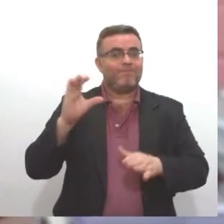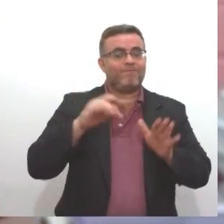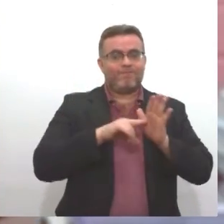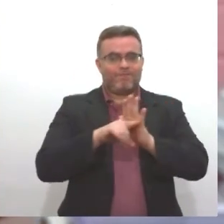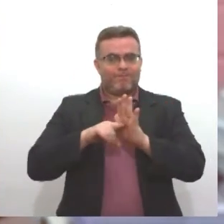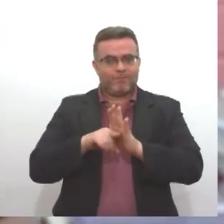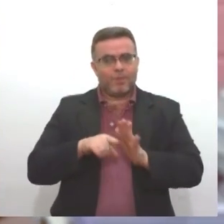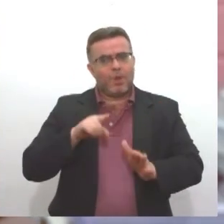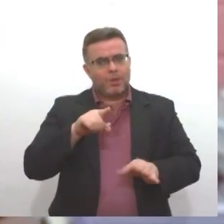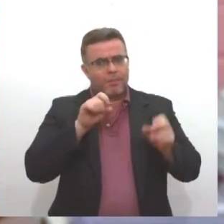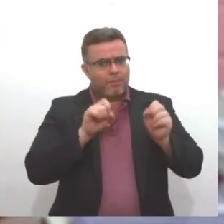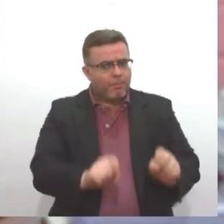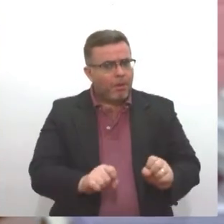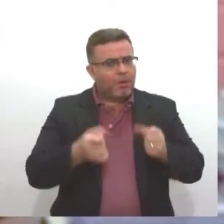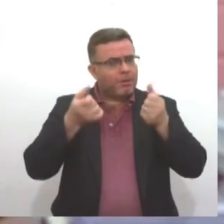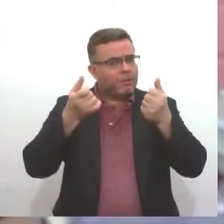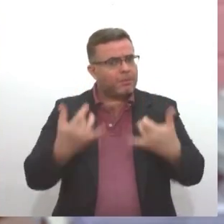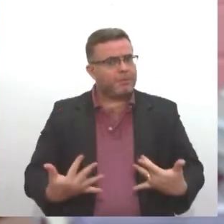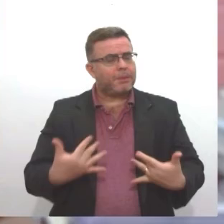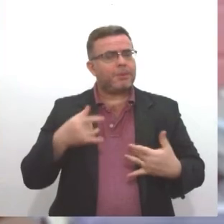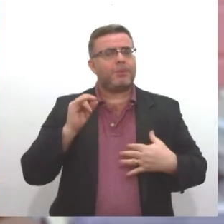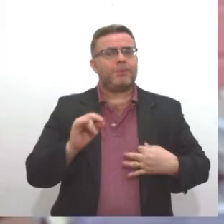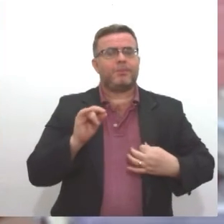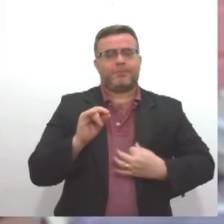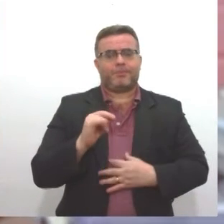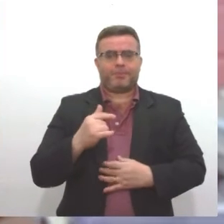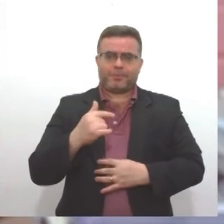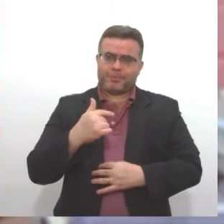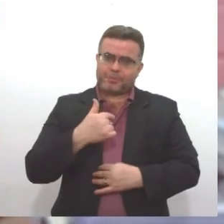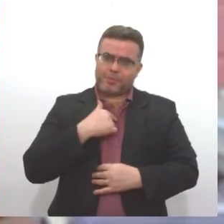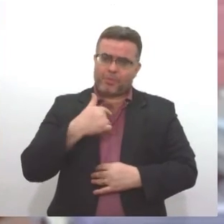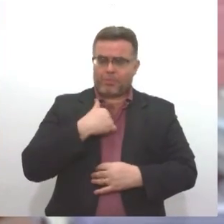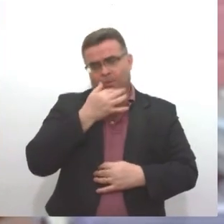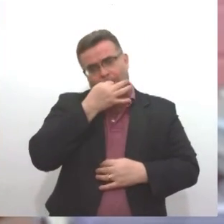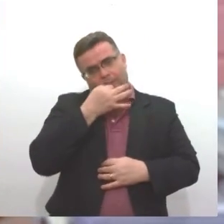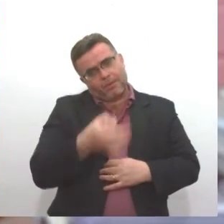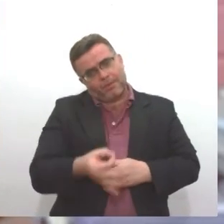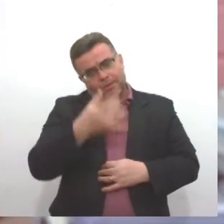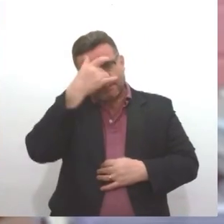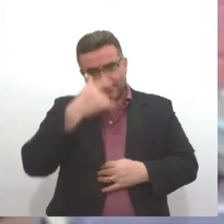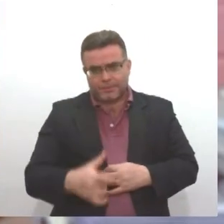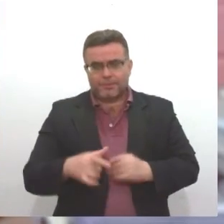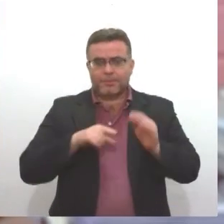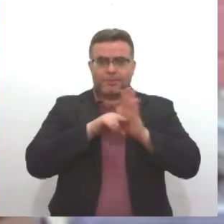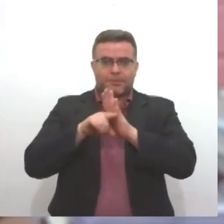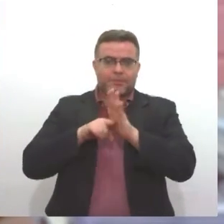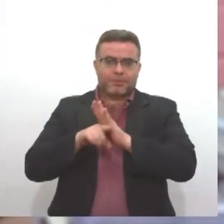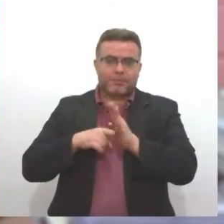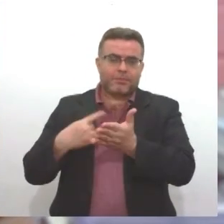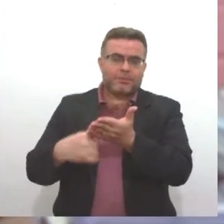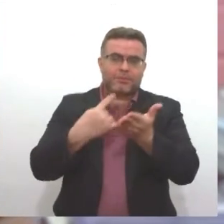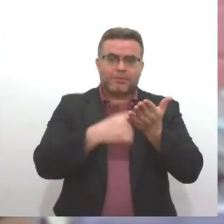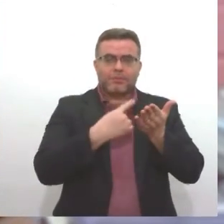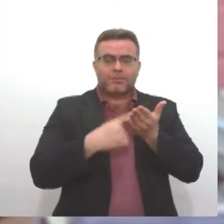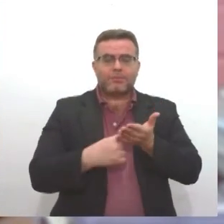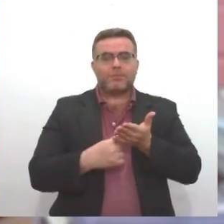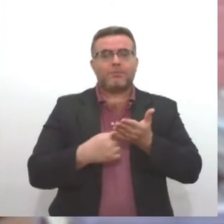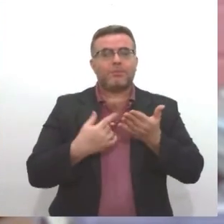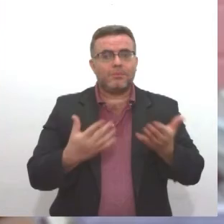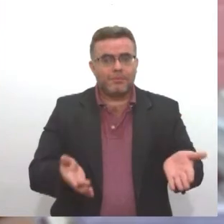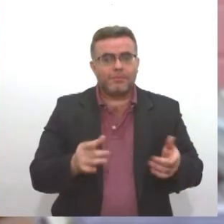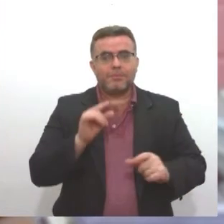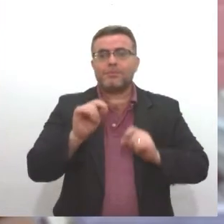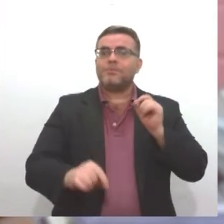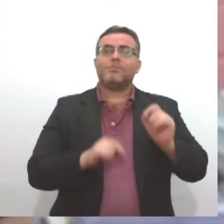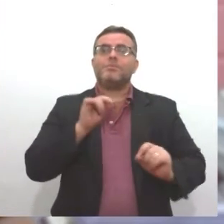pode dizer, que é a posição que eu diria que é a minha posição, a posição agnóstica ou a posição do ateísmo menos radical, é